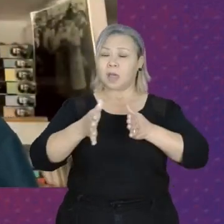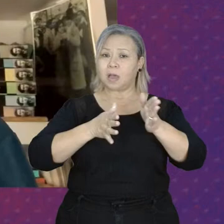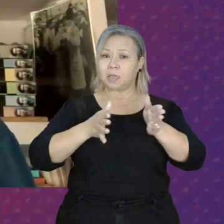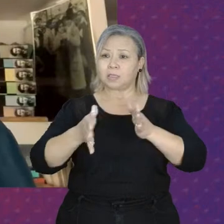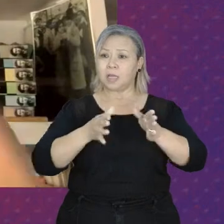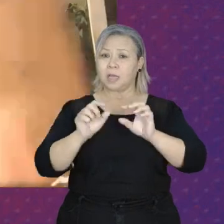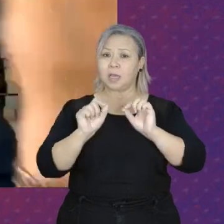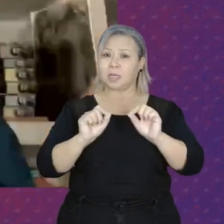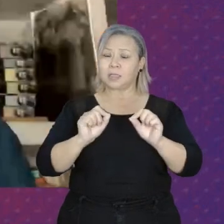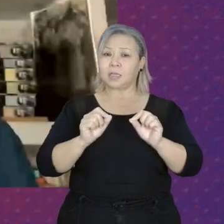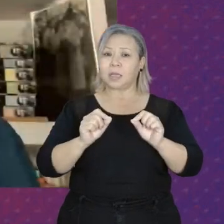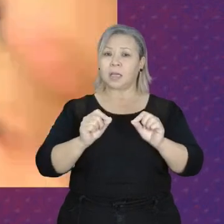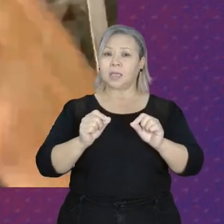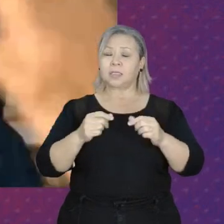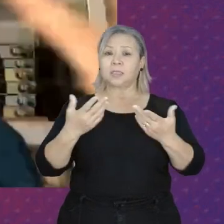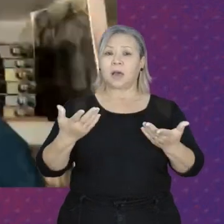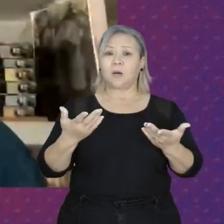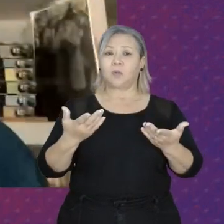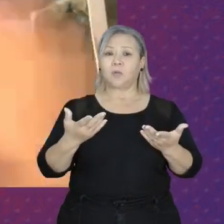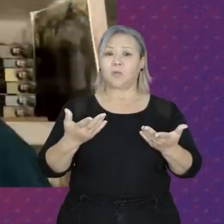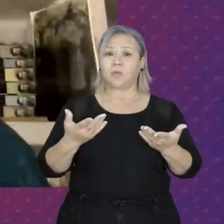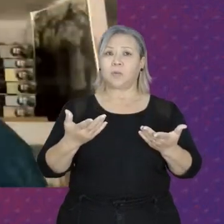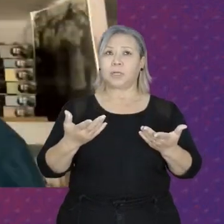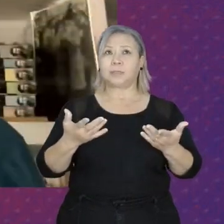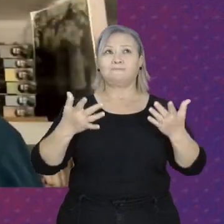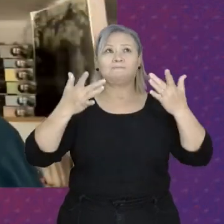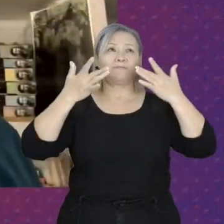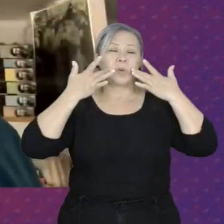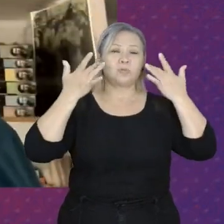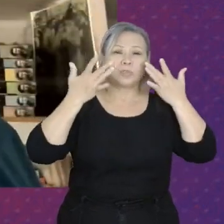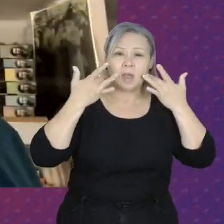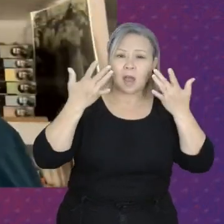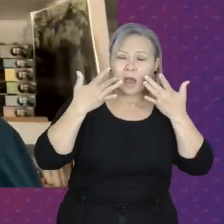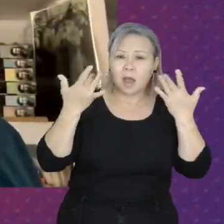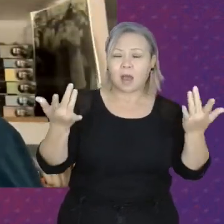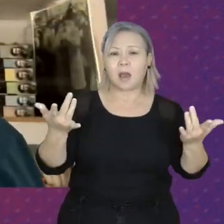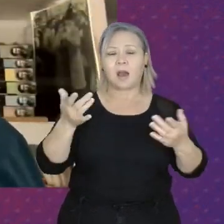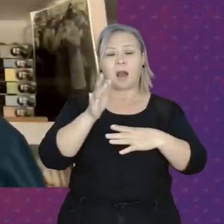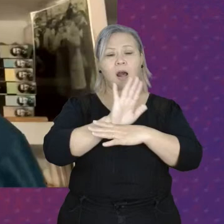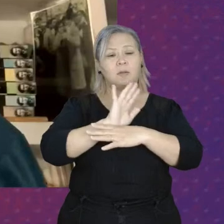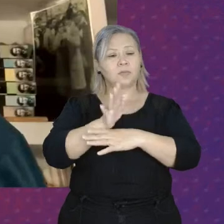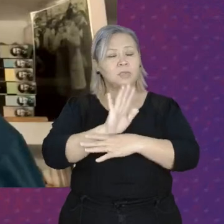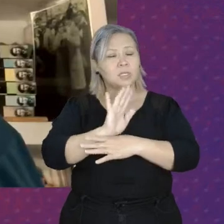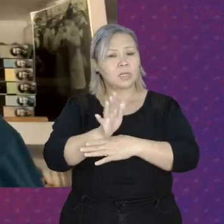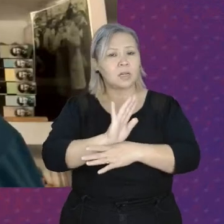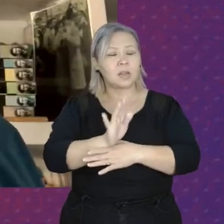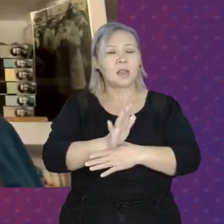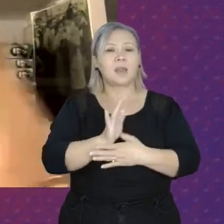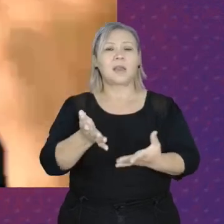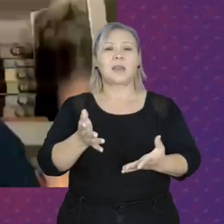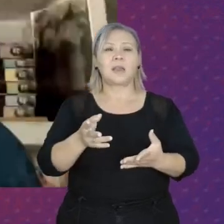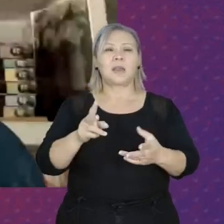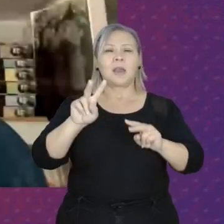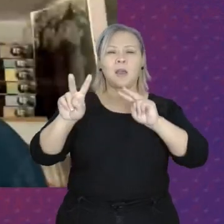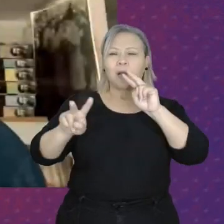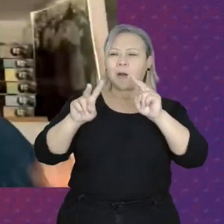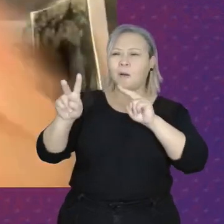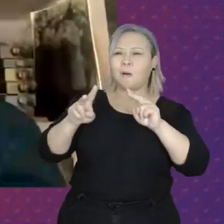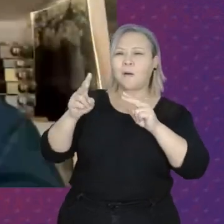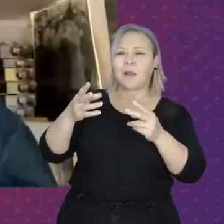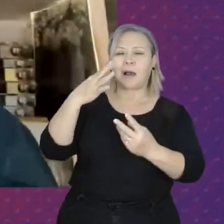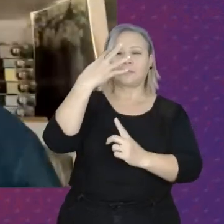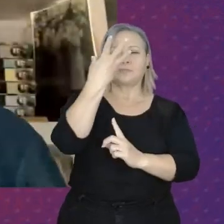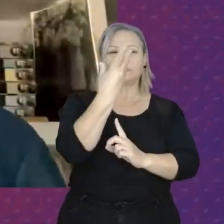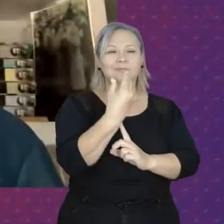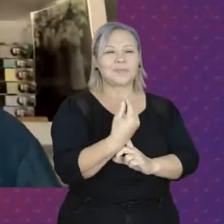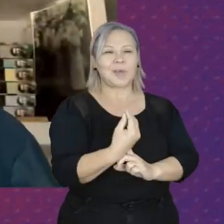a uma manifestação no campo do teatro, do cinema, olhar para uma exposição de arte, ter